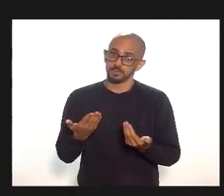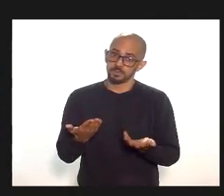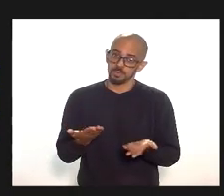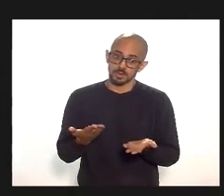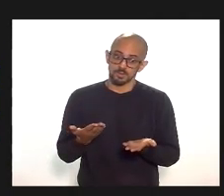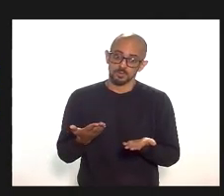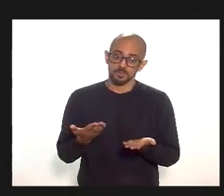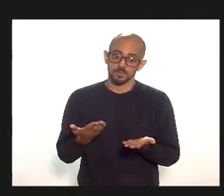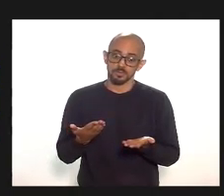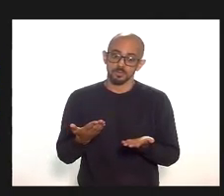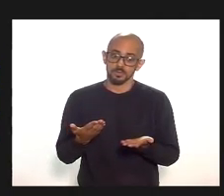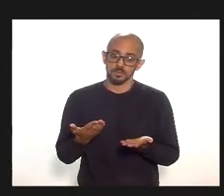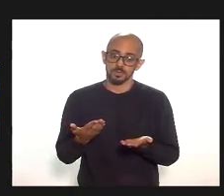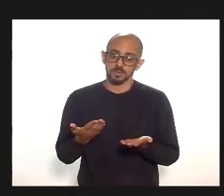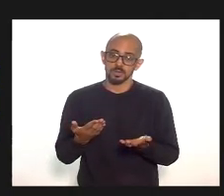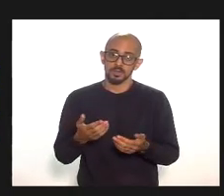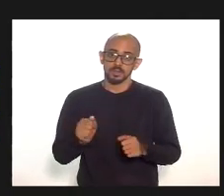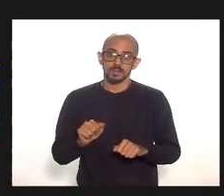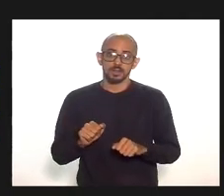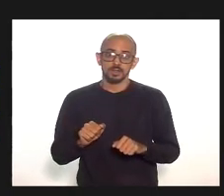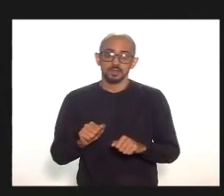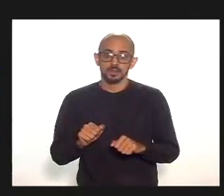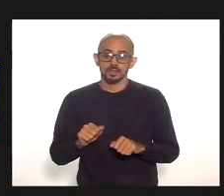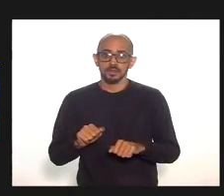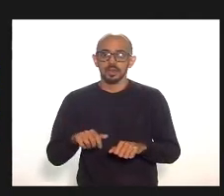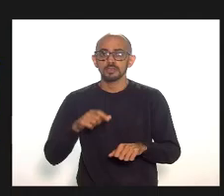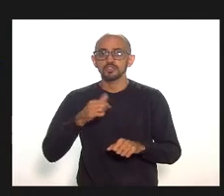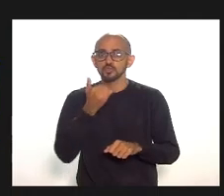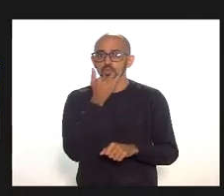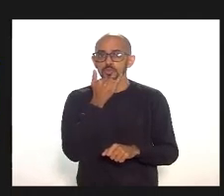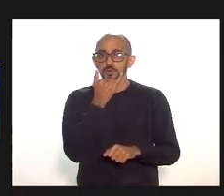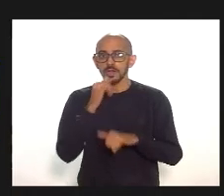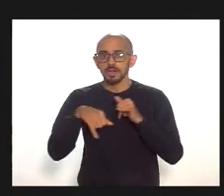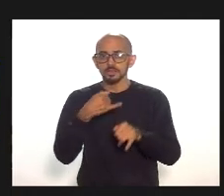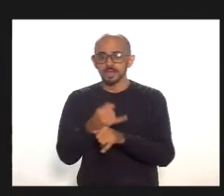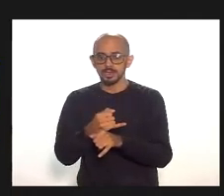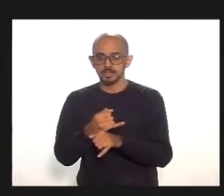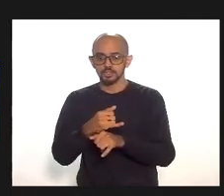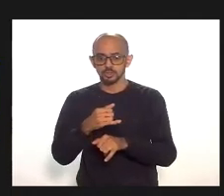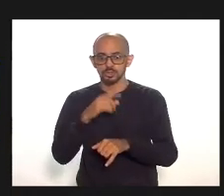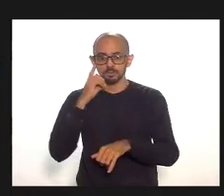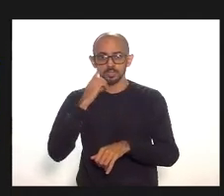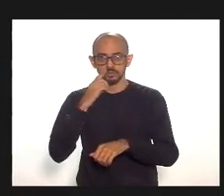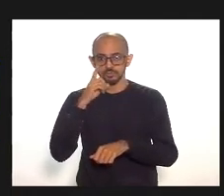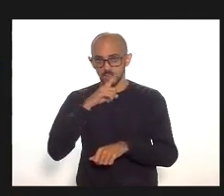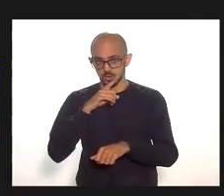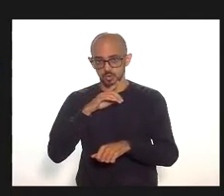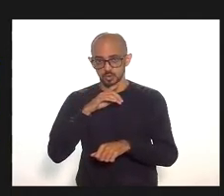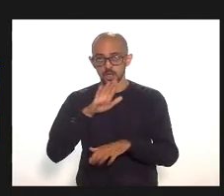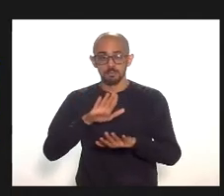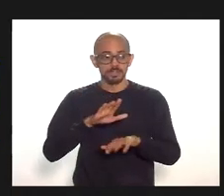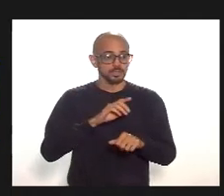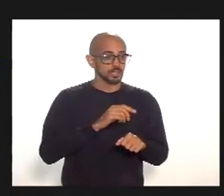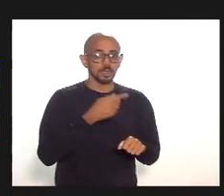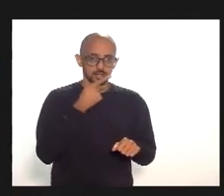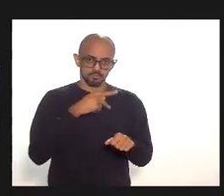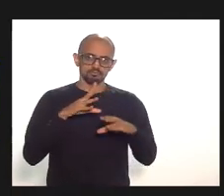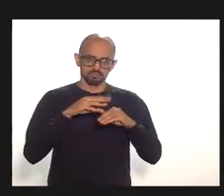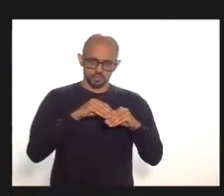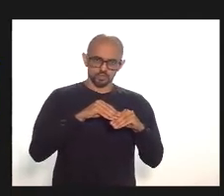educação, estão defendendo a ciência, pelo contrário, estão atacando tudo que a ciência diz, esses deputados estão defendendo a morte. E aí, quem